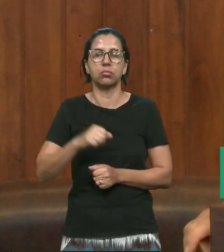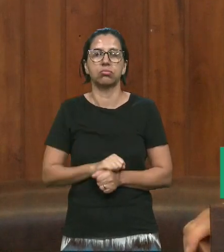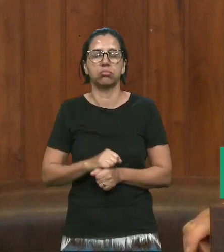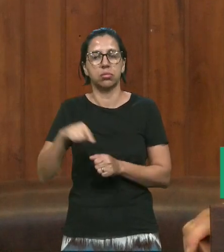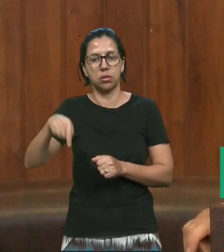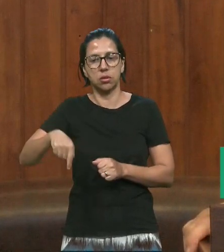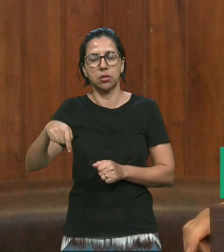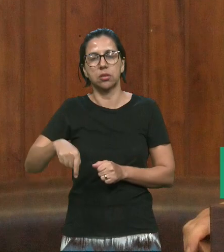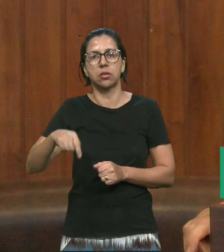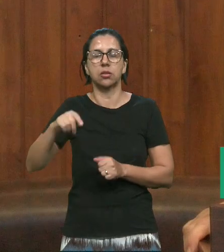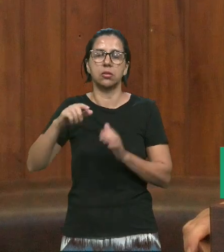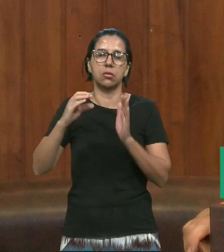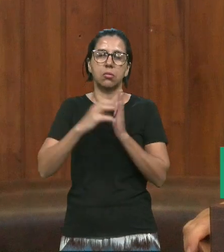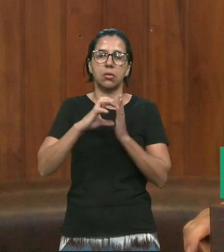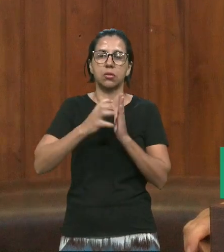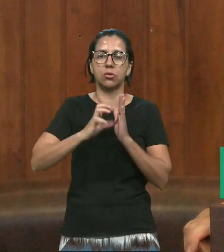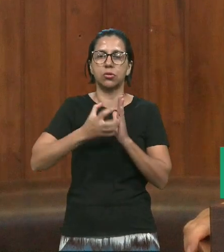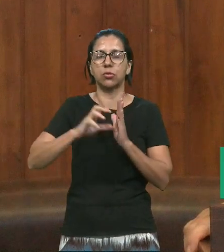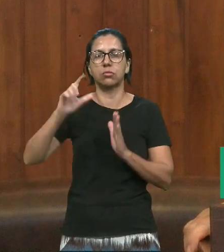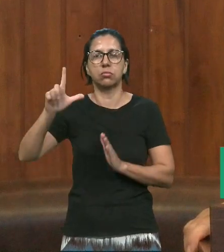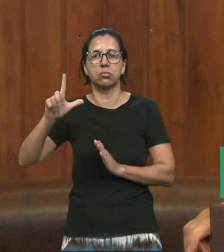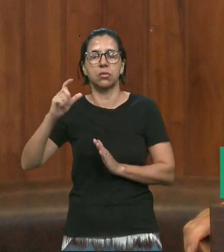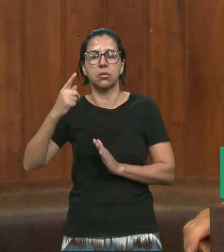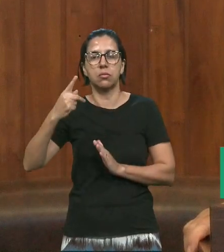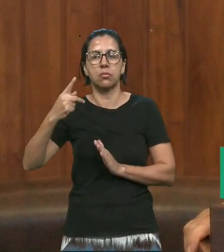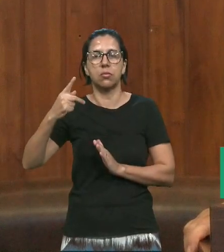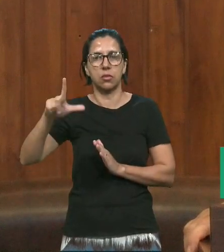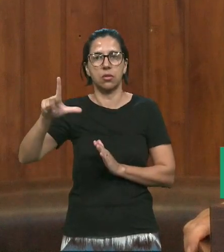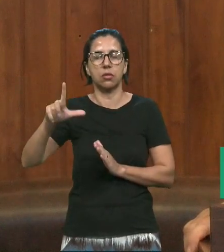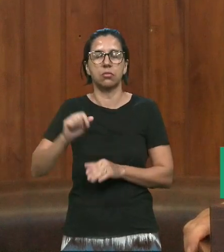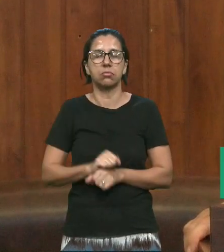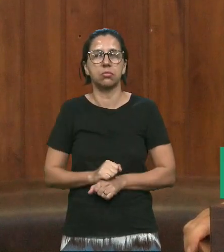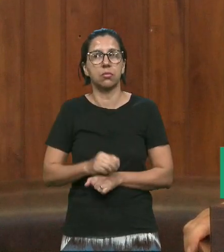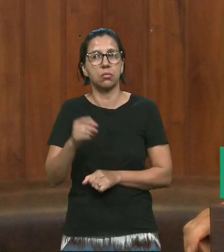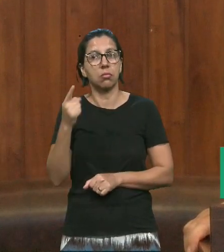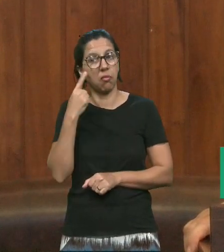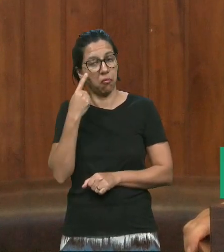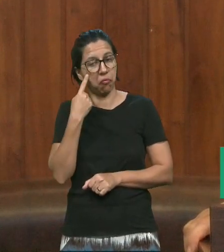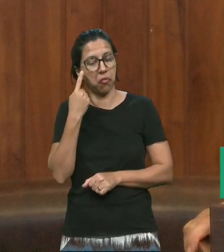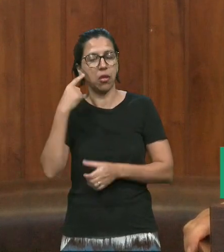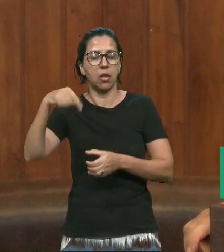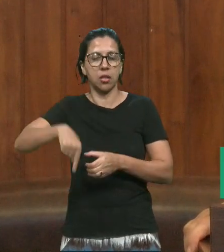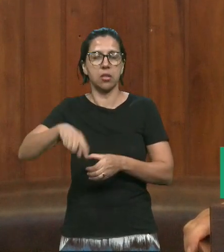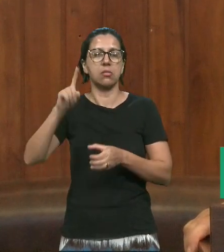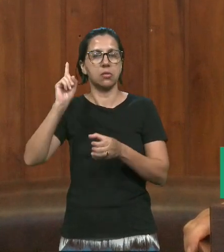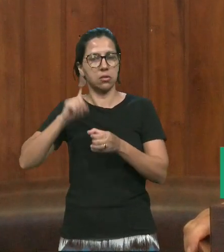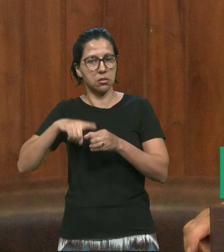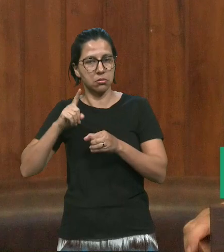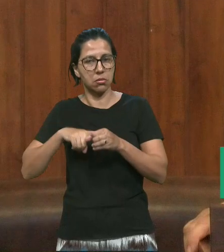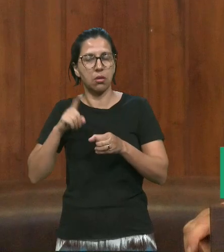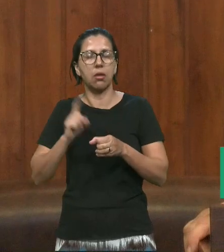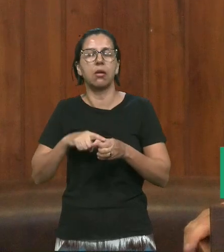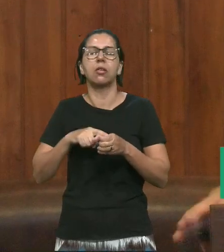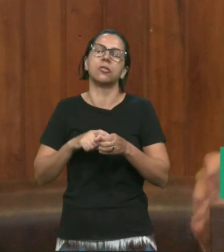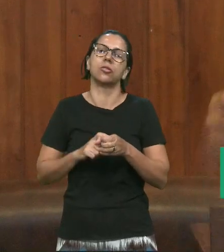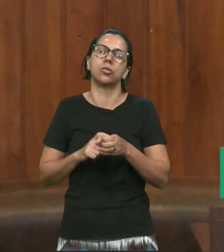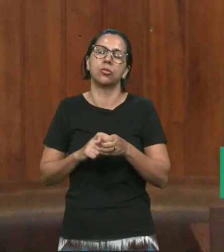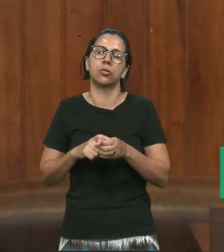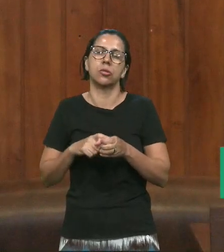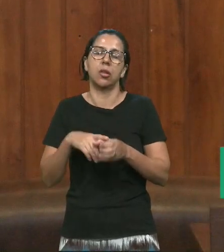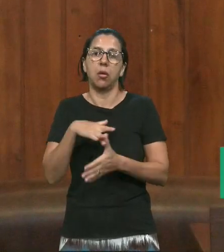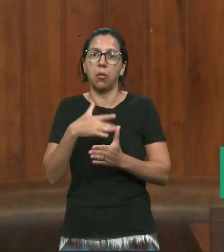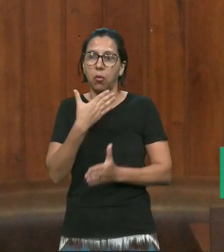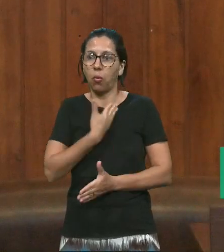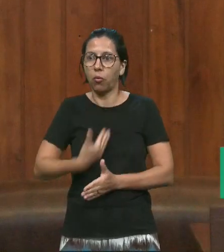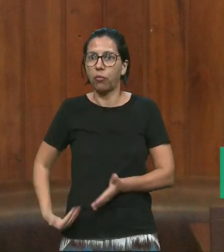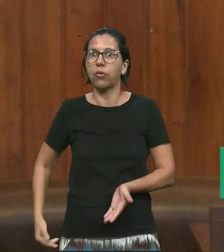aqui na nossa cidade. Eu gostaria que vocês fizessem um levantamento na nossa cidade, que o governo dele está deixando uma dívida